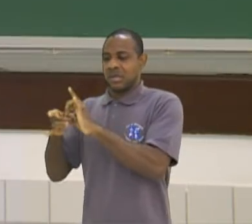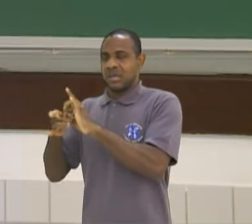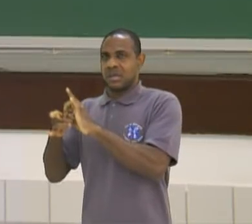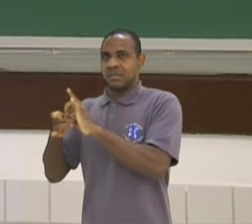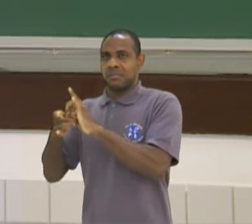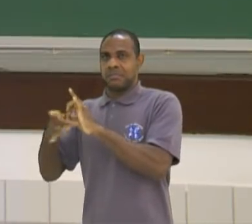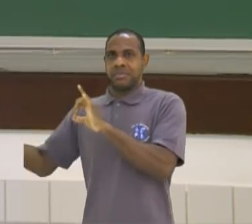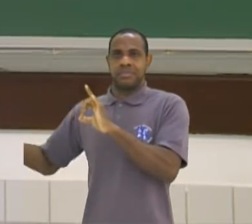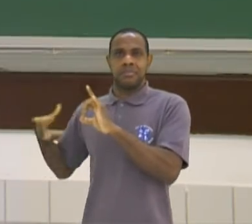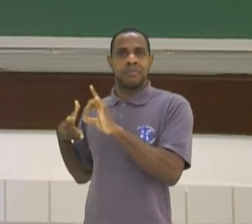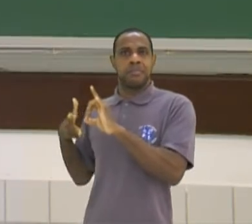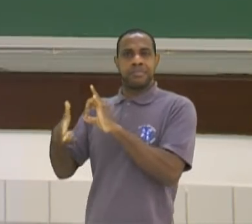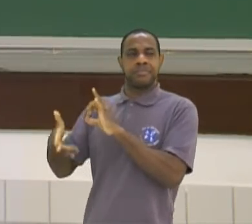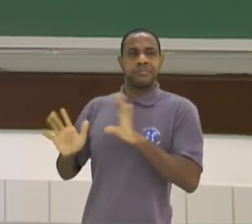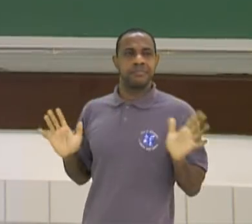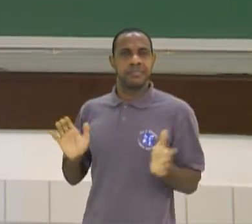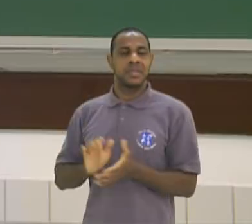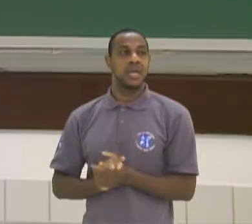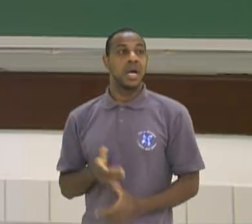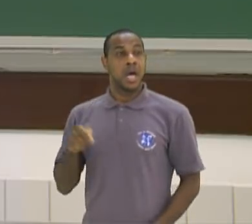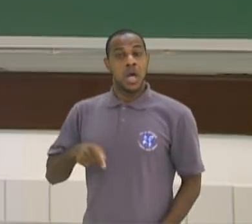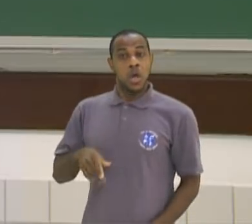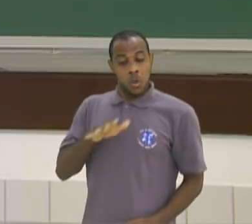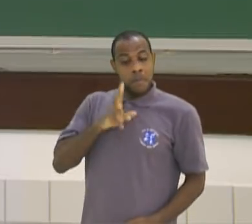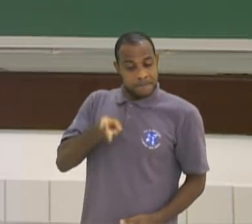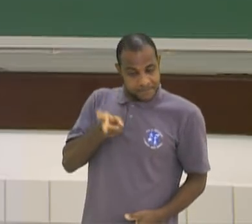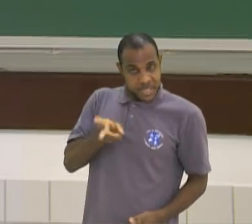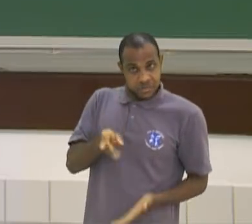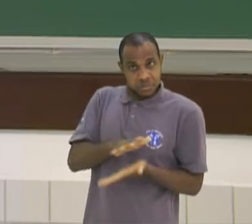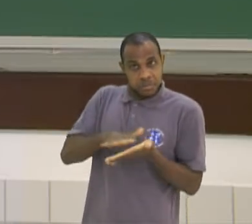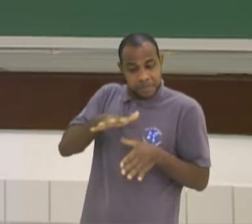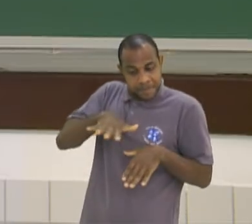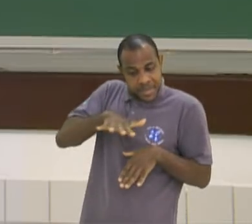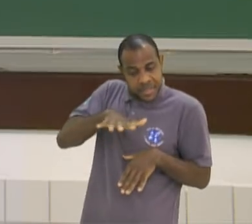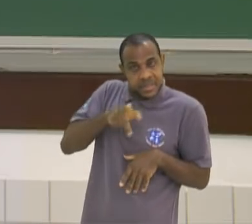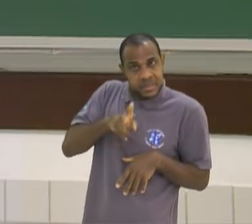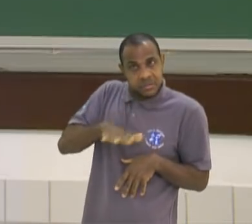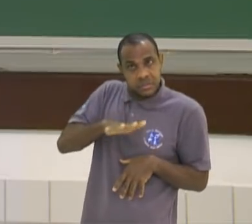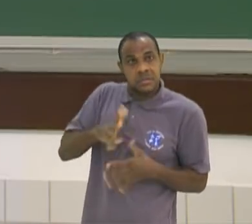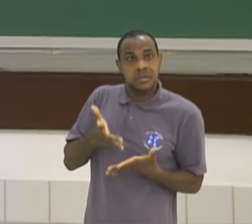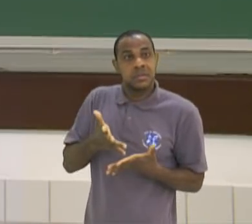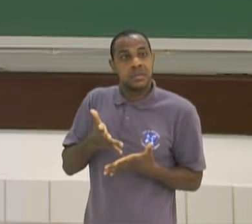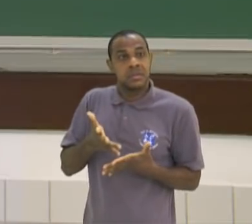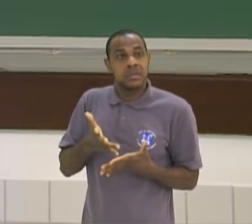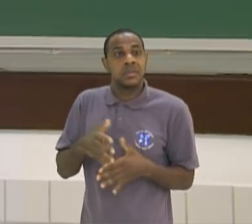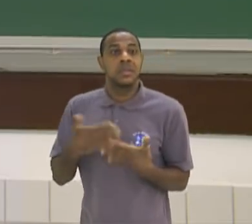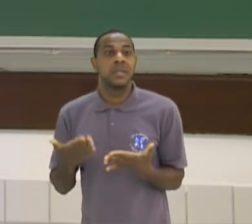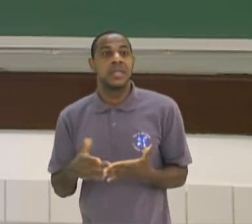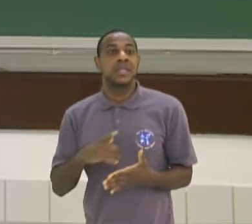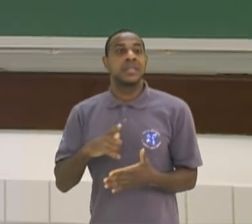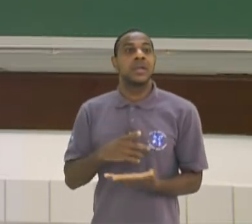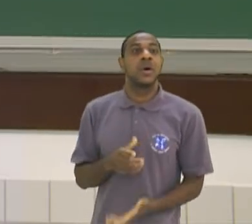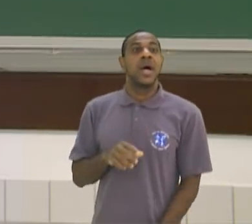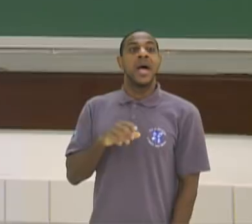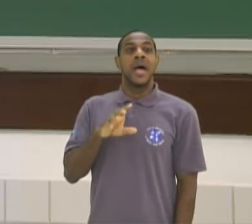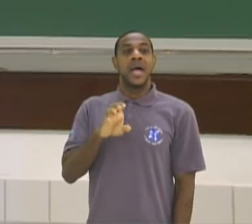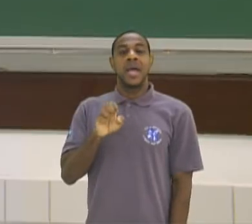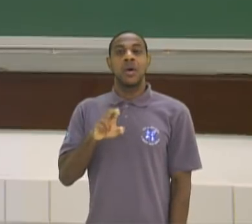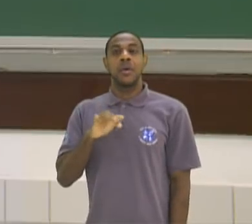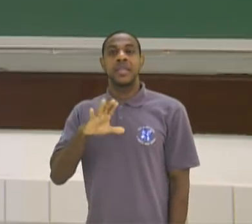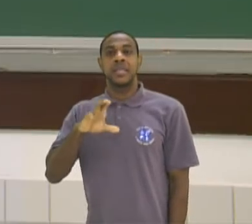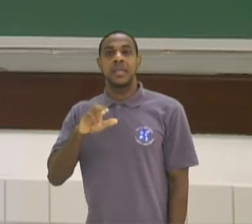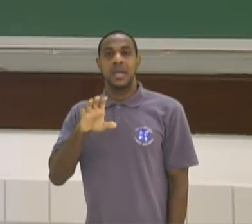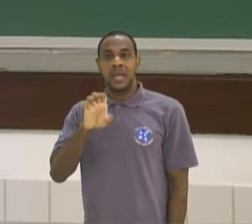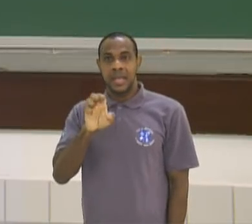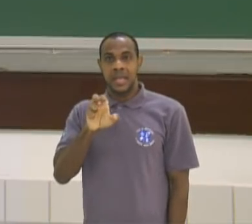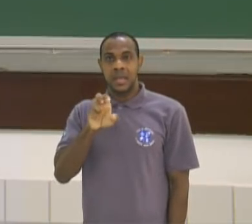que no Brasil, no mesmo período, o presidente Eurico Dutra também rompia relações com a União